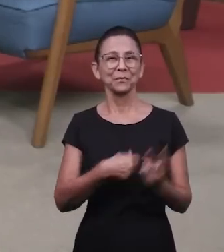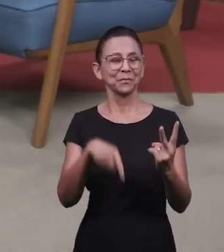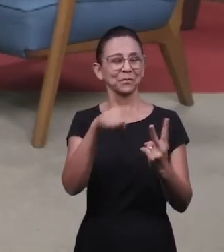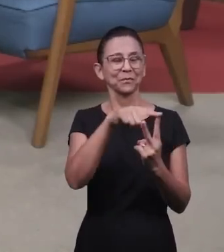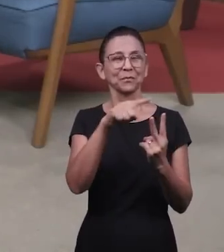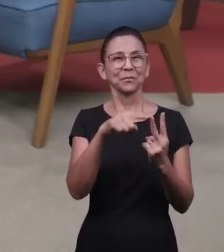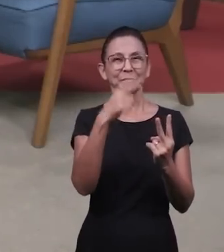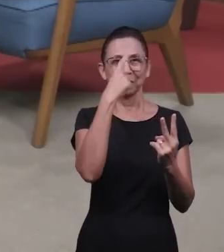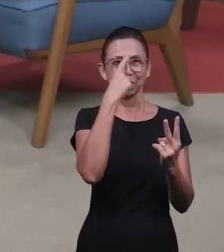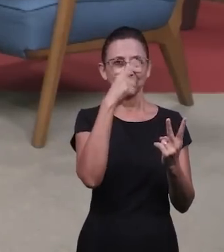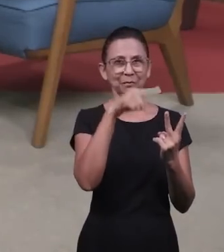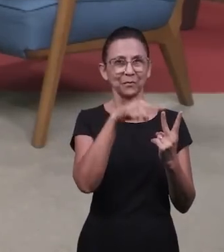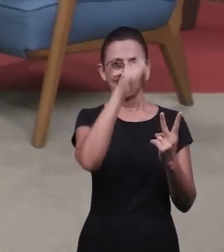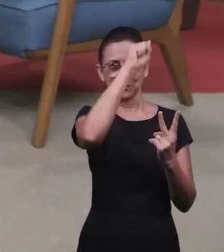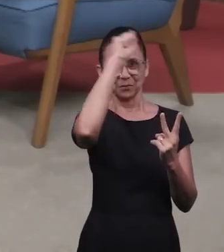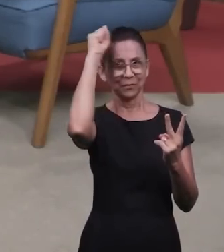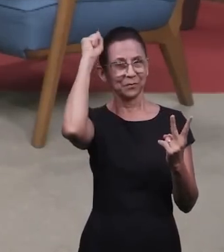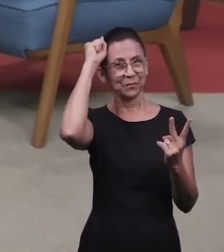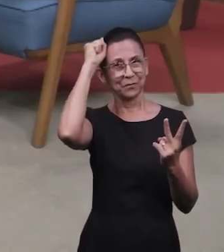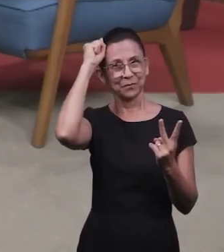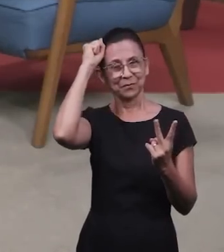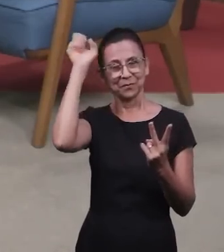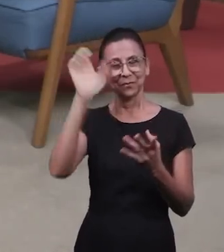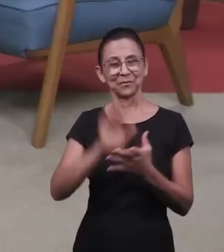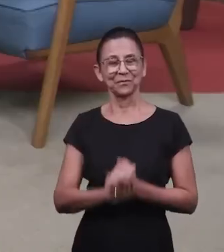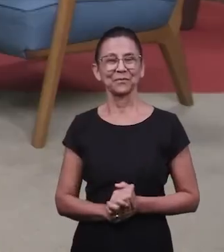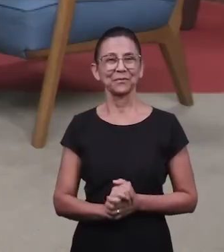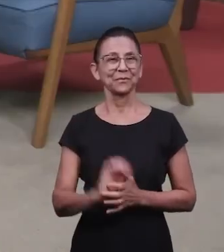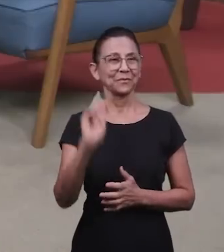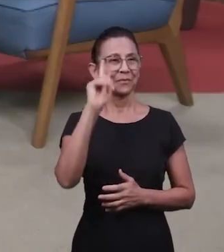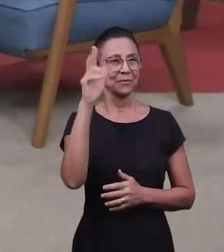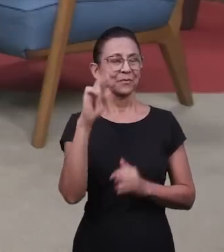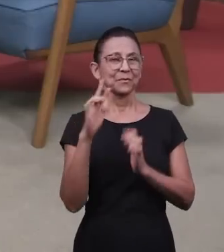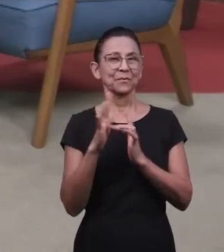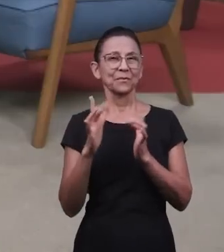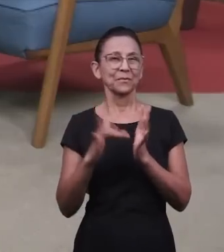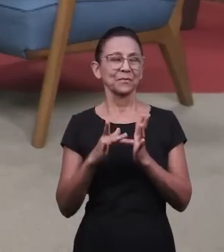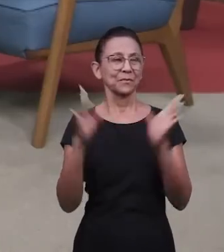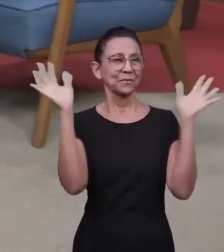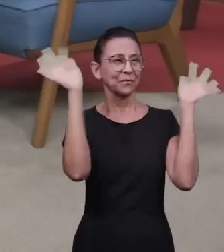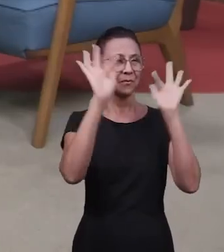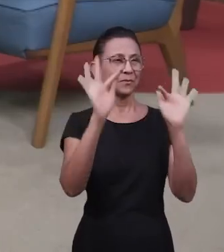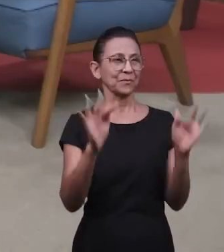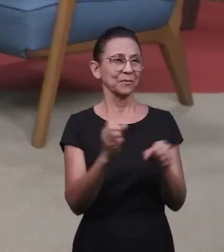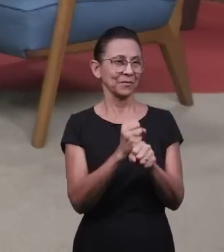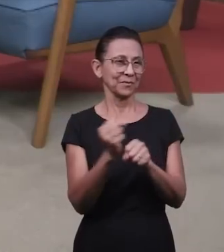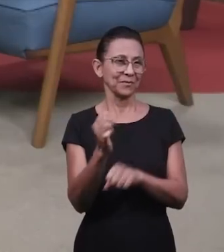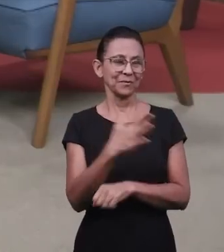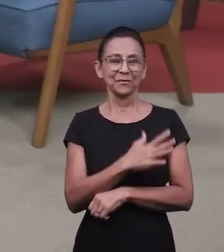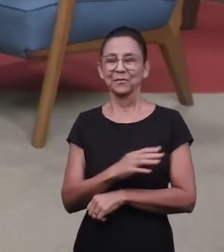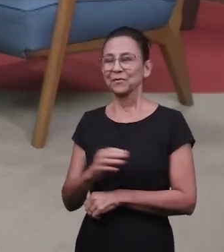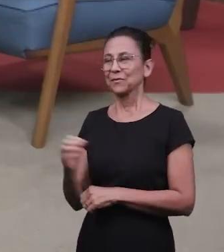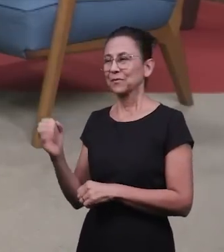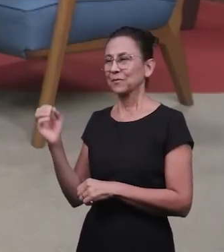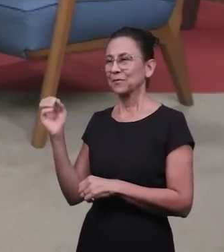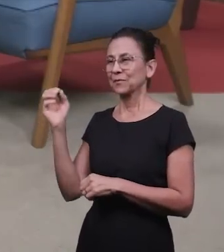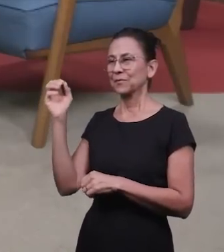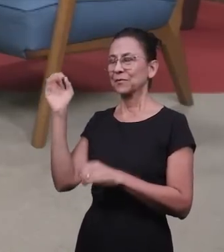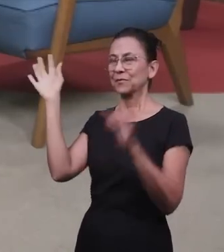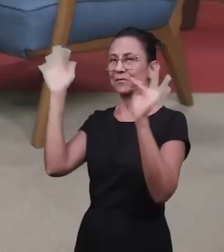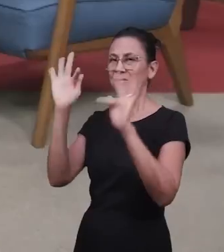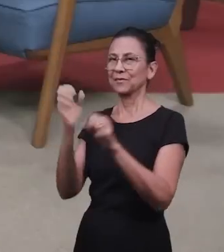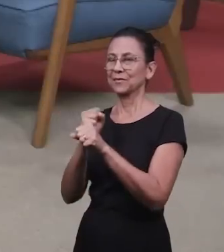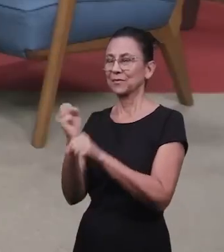aqui comigo os pastores Daniel Moreira e Sérgio Souza. Queridos, a paz do Senhor, feliz ano novo. Feliz ano novo, Josias, a paz do